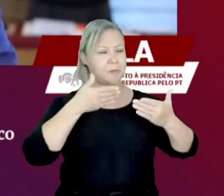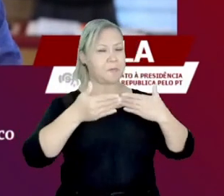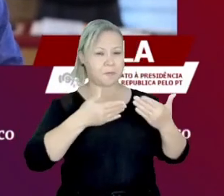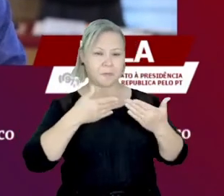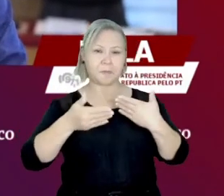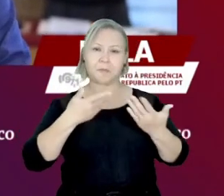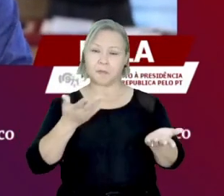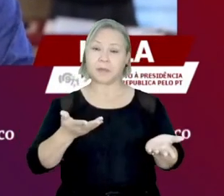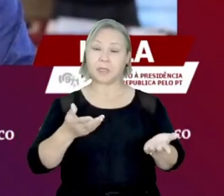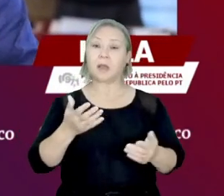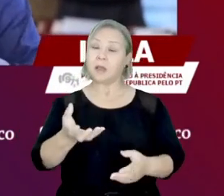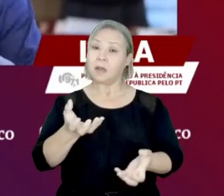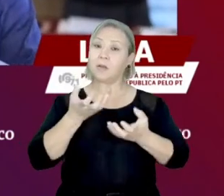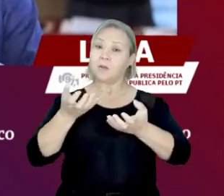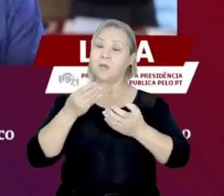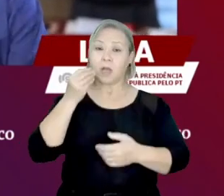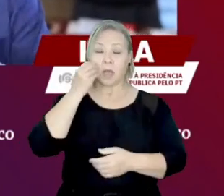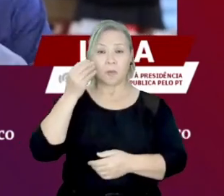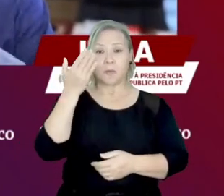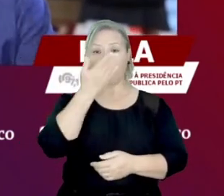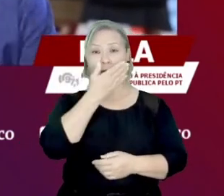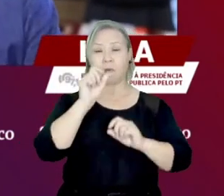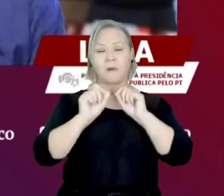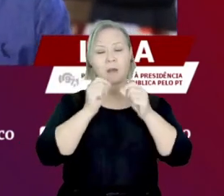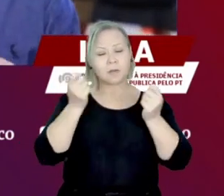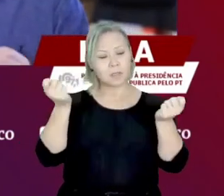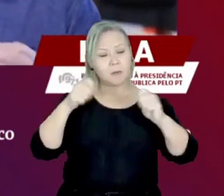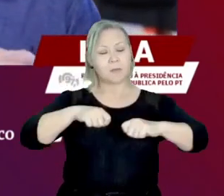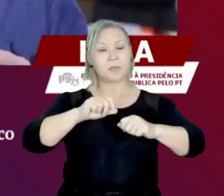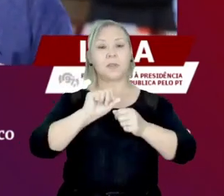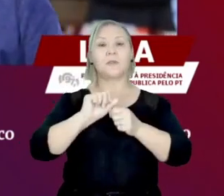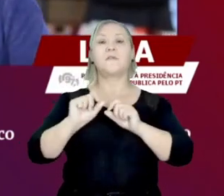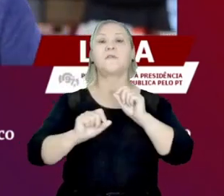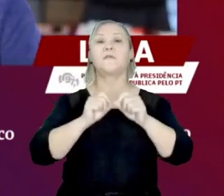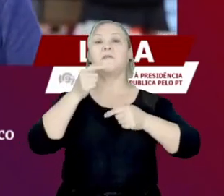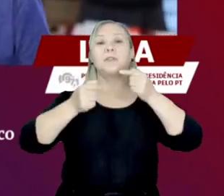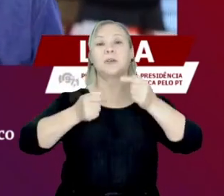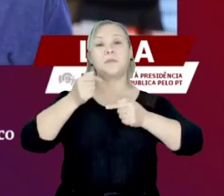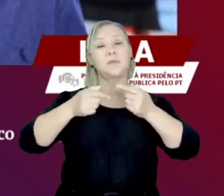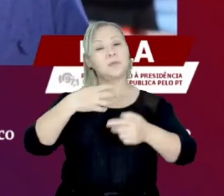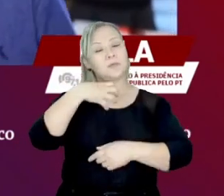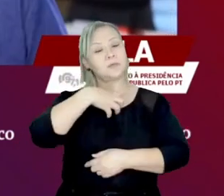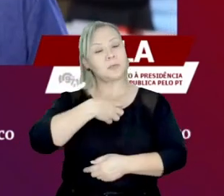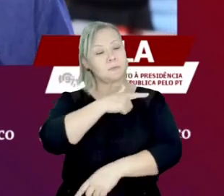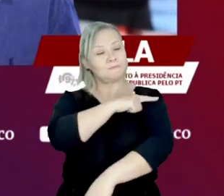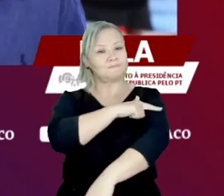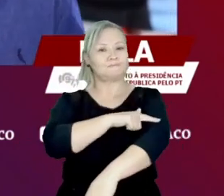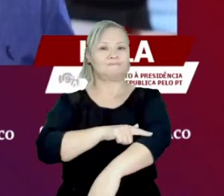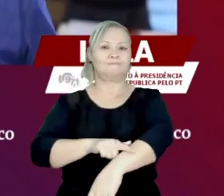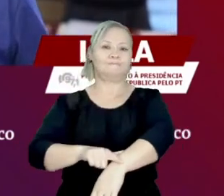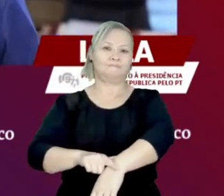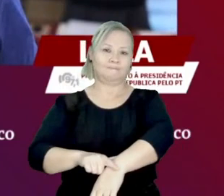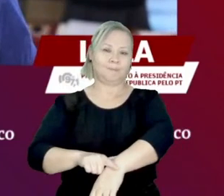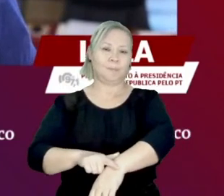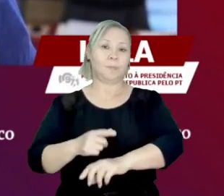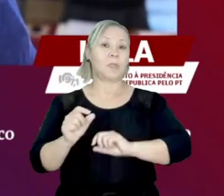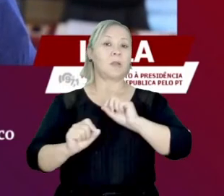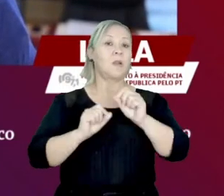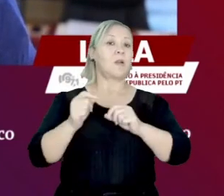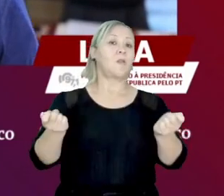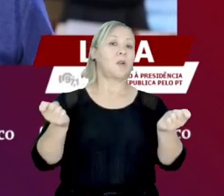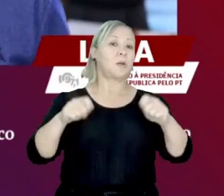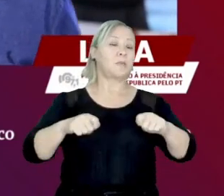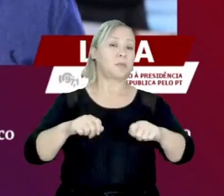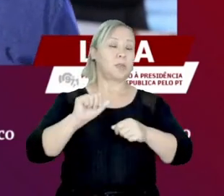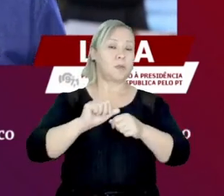fazer política pensando no benefício do povo brasileiro e não nos interesses pessoais dentro daquele candidato. Nós